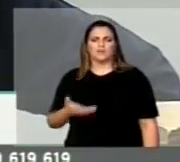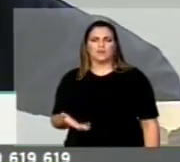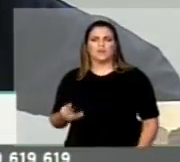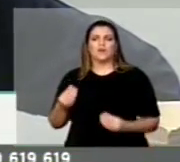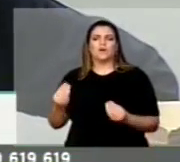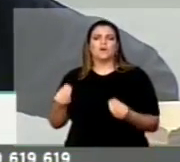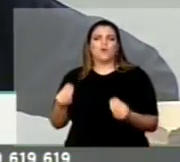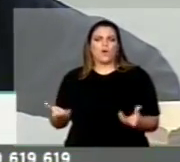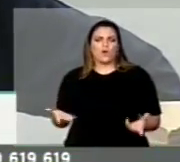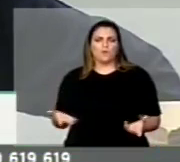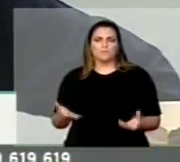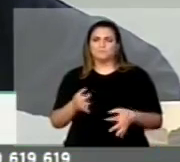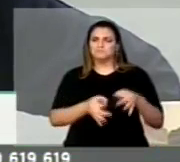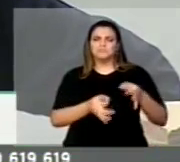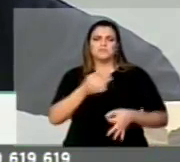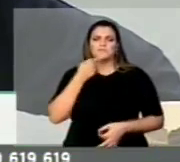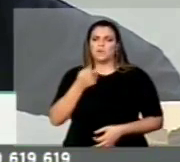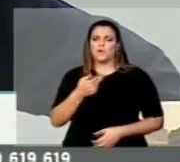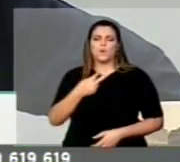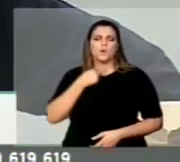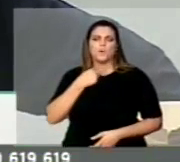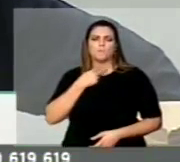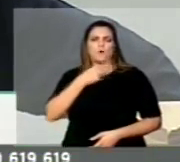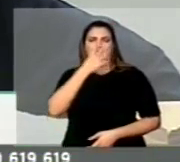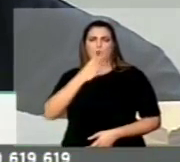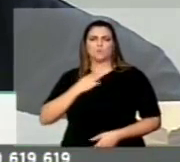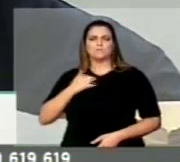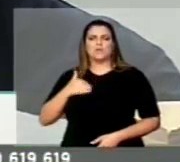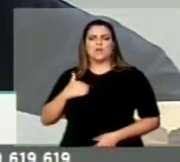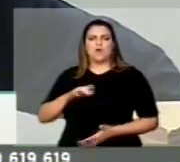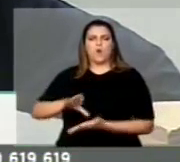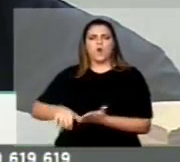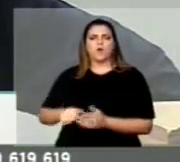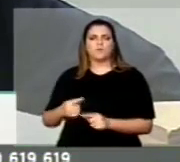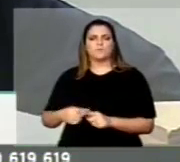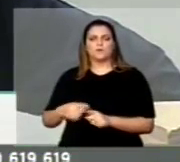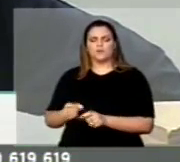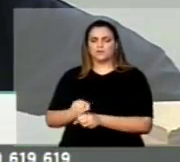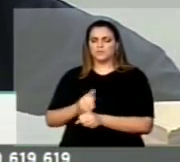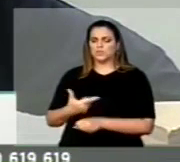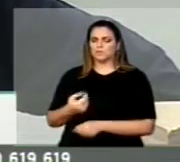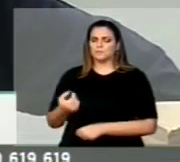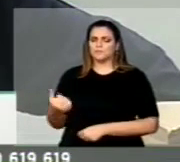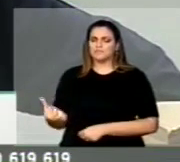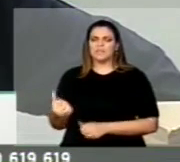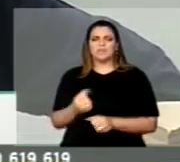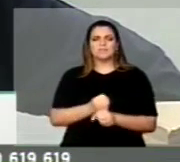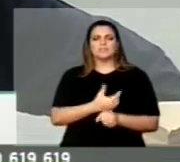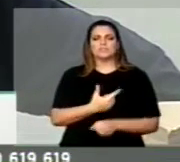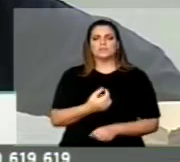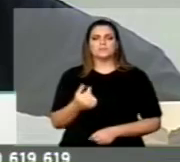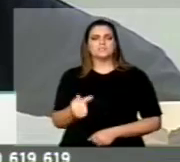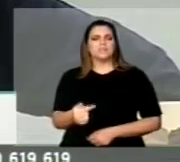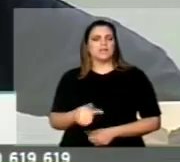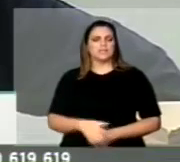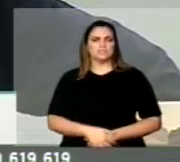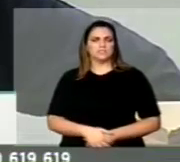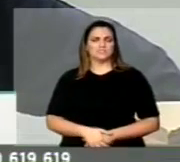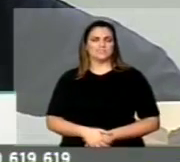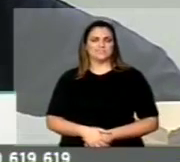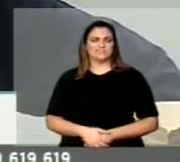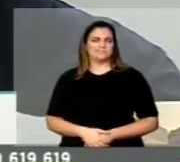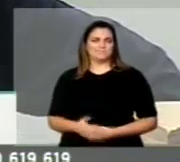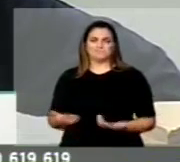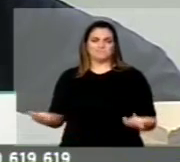me imputar a corrupção na época de 2006, 2007, na época do efetivo ocorrido do episódio